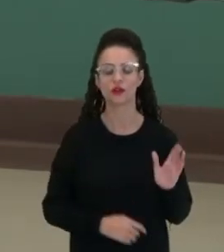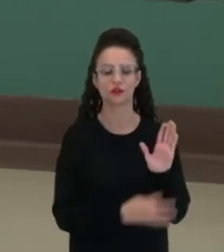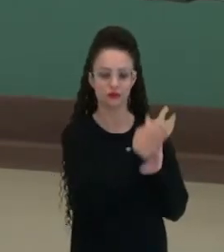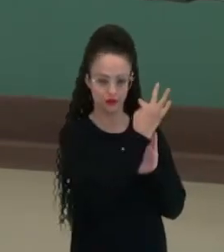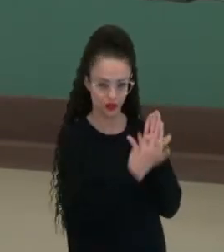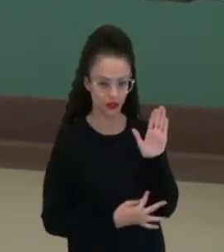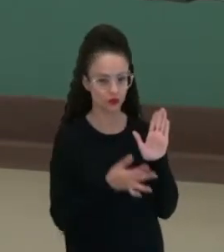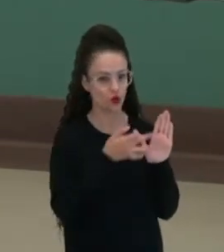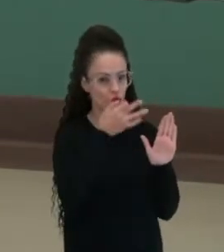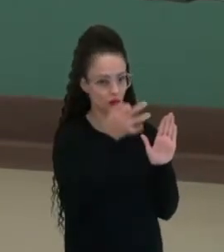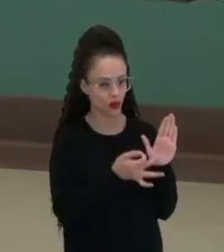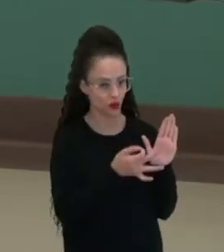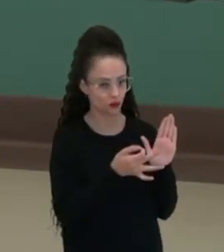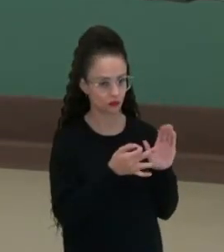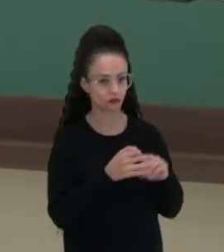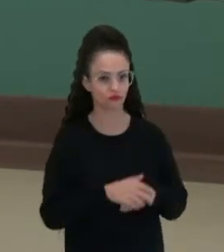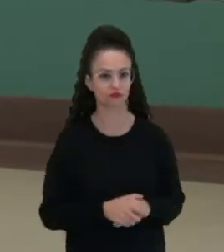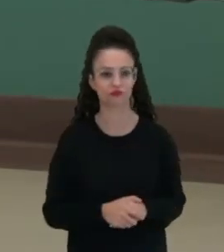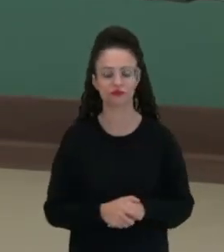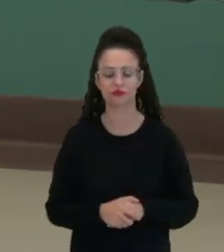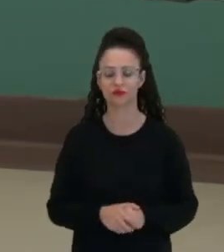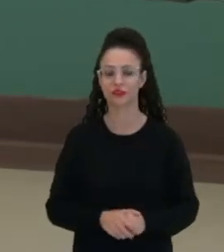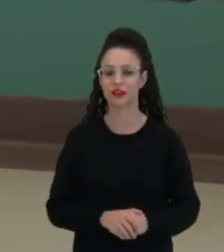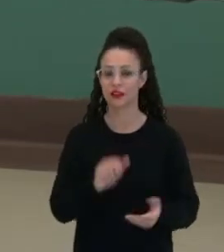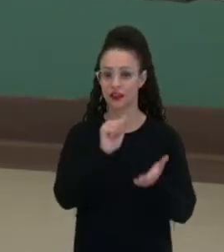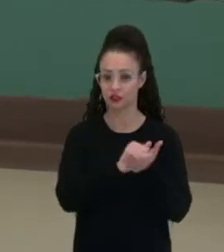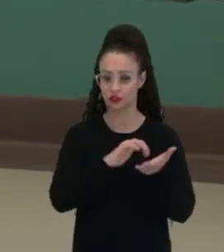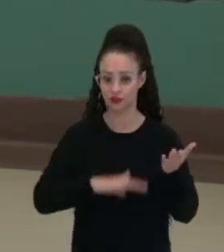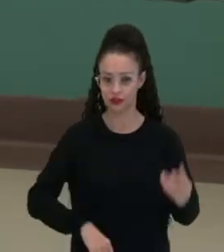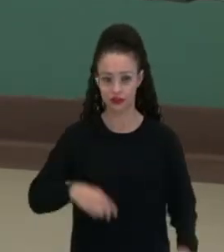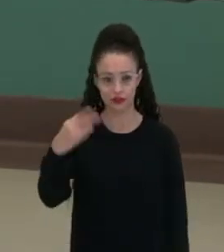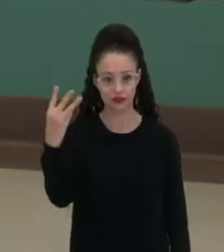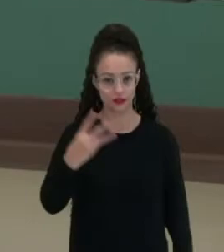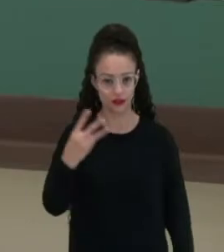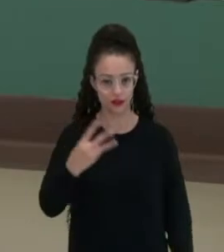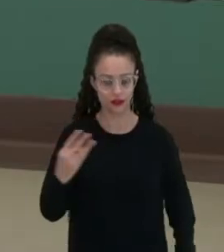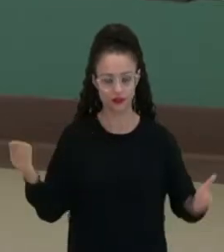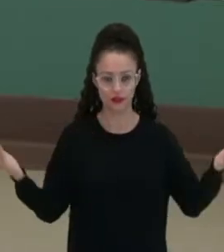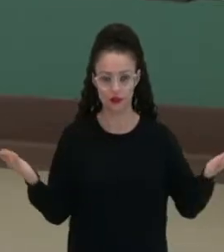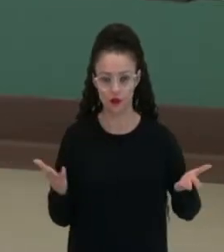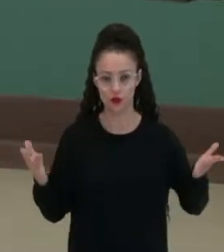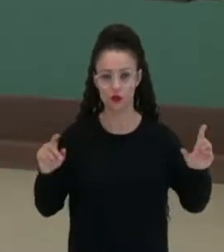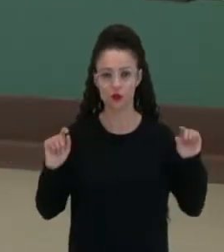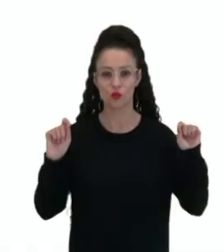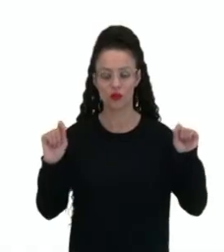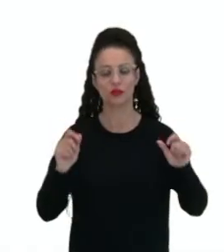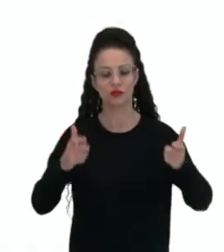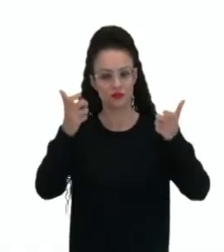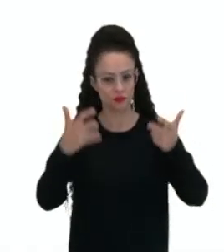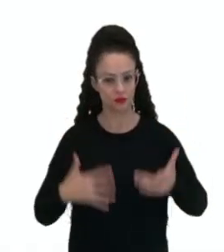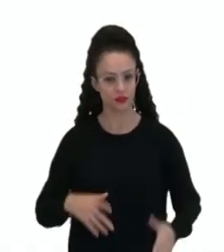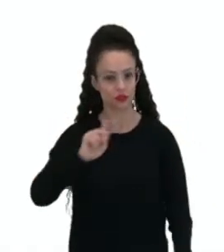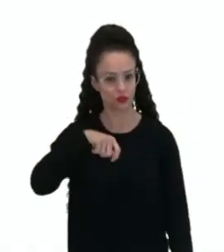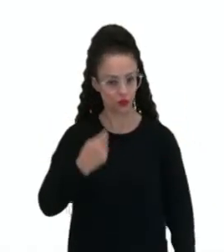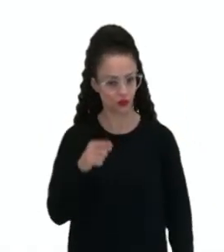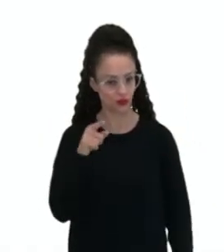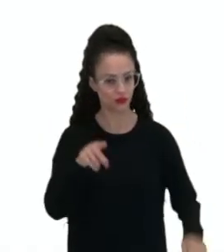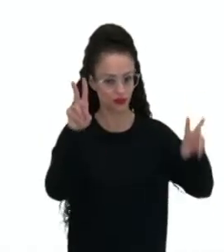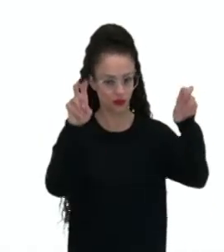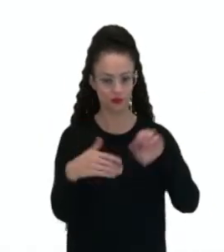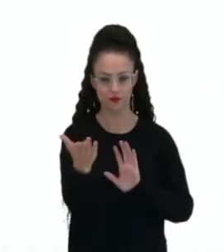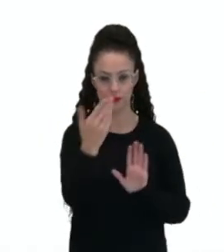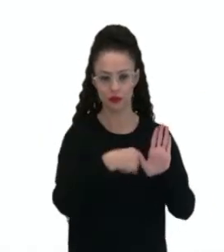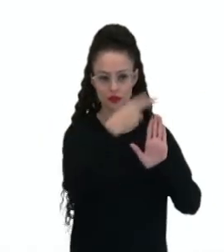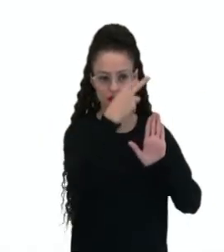de opinião que estamos trabalhando. A atividade 3, a seguir, ela coloca justamente uma questão sobre isso. Leia